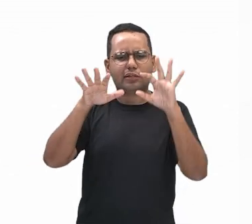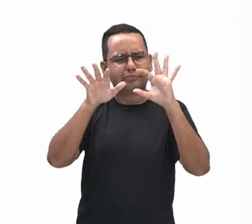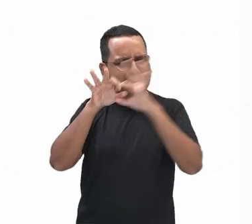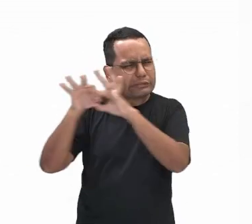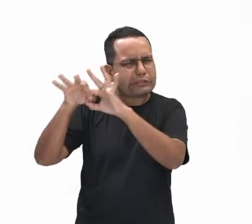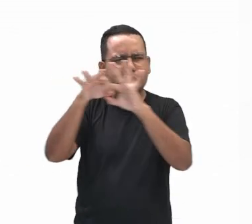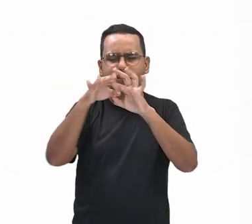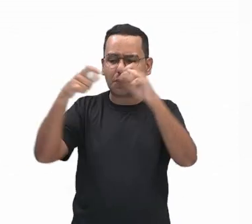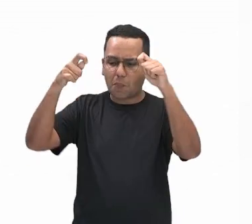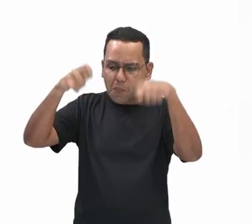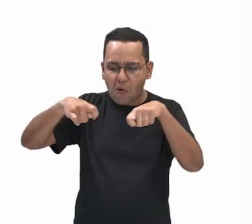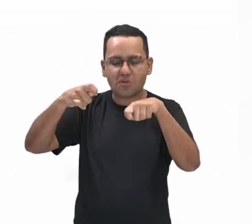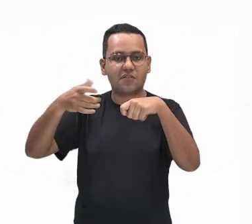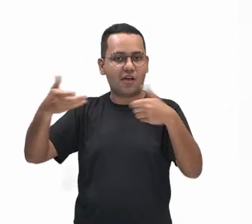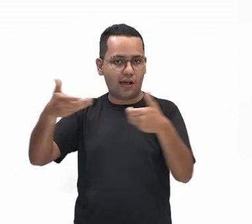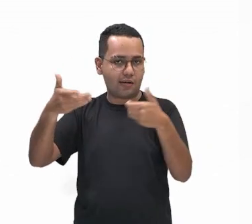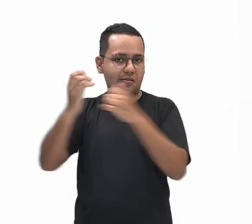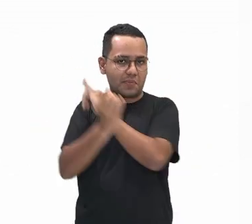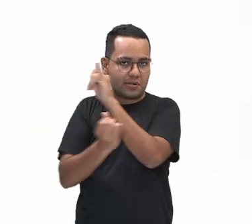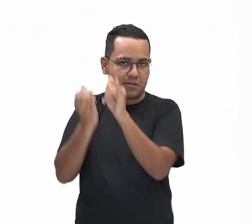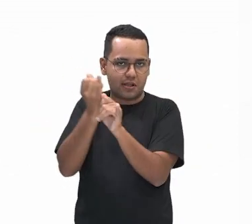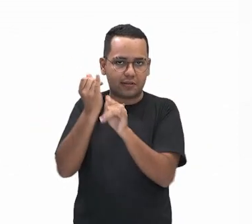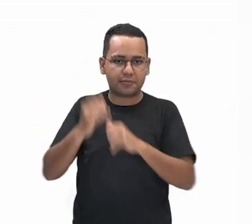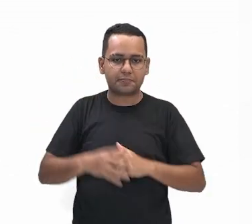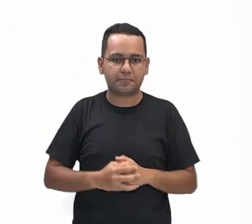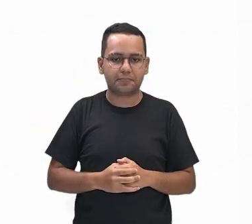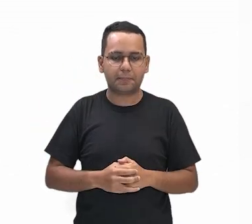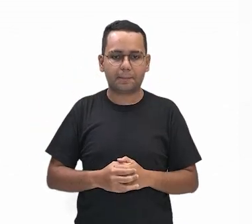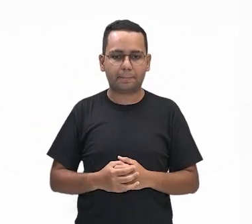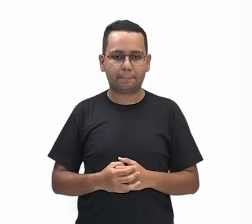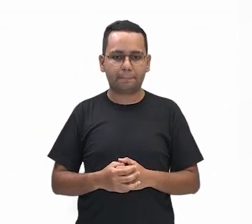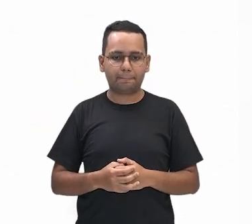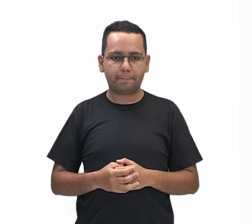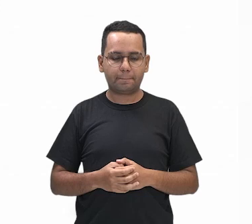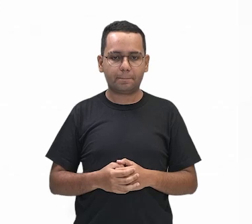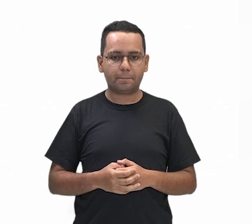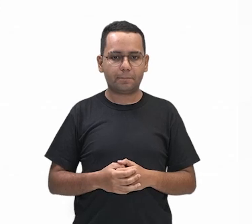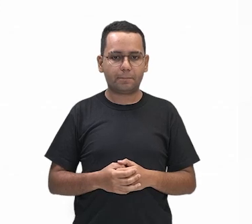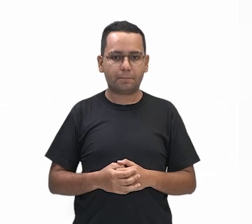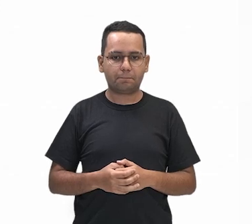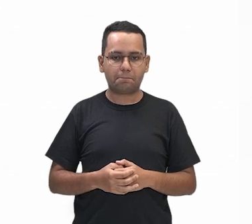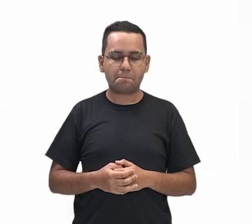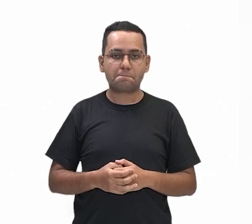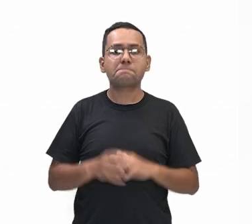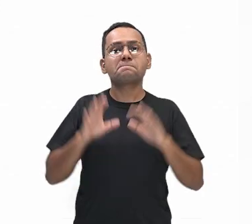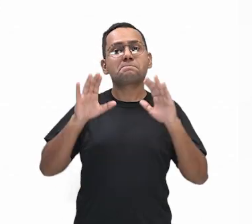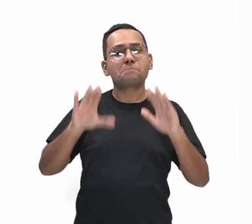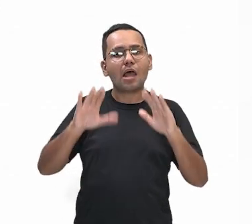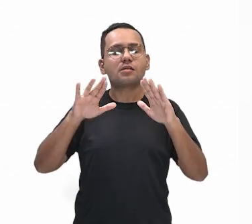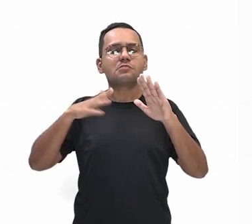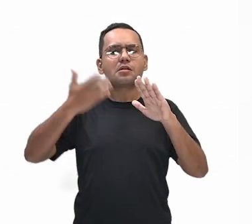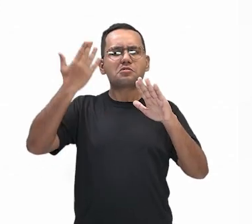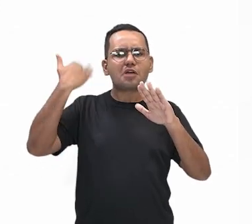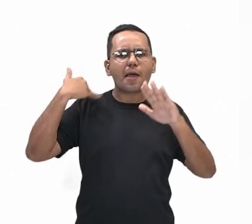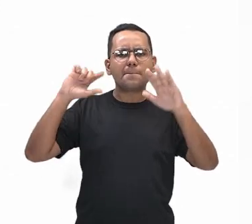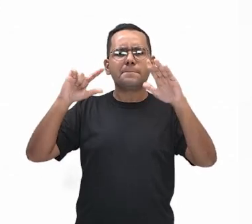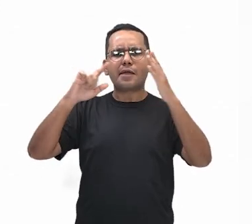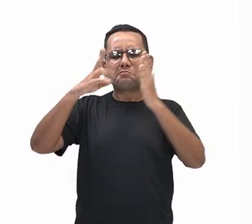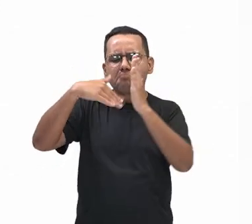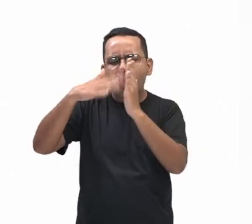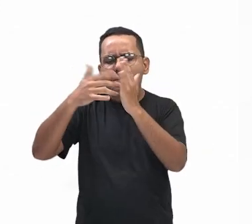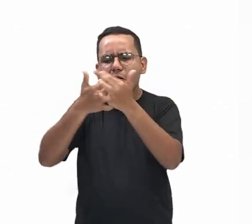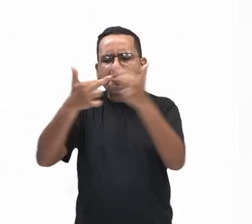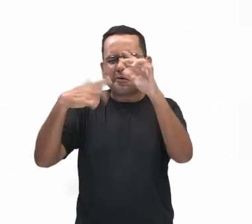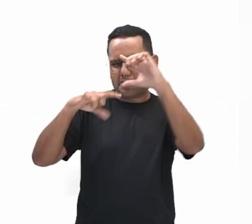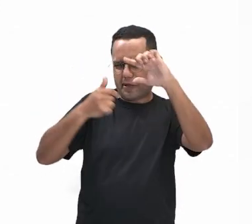conexões possibilitadas pela internet. Libertar-se de suportes comuns possibilitou que a arte